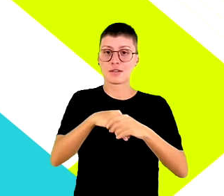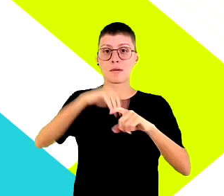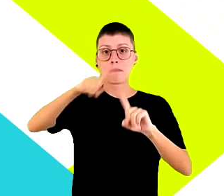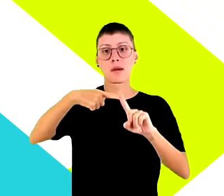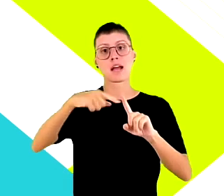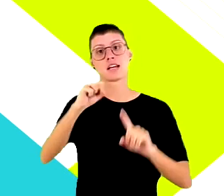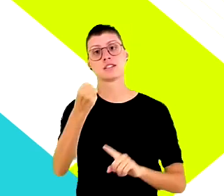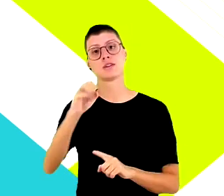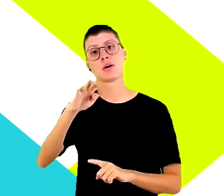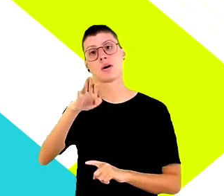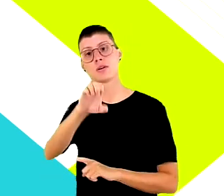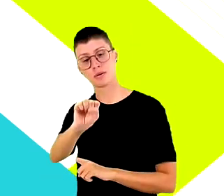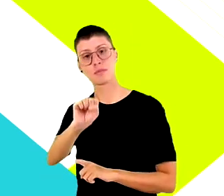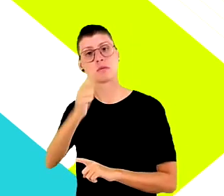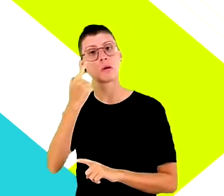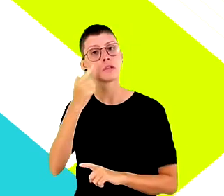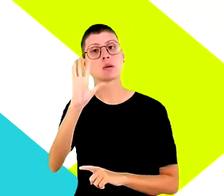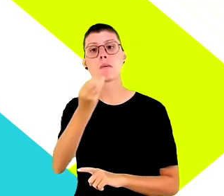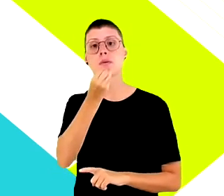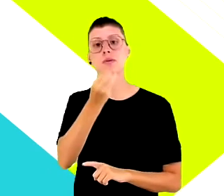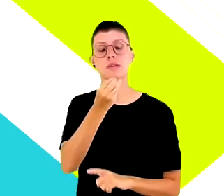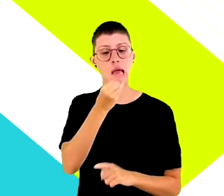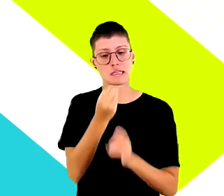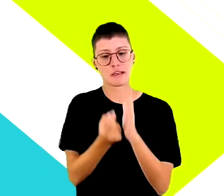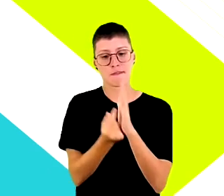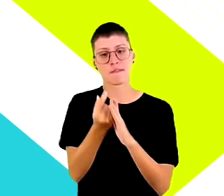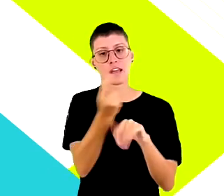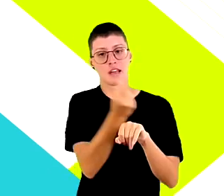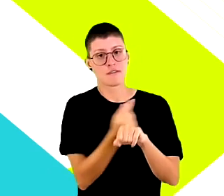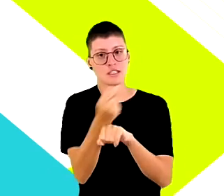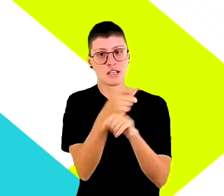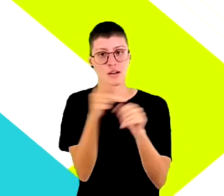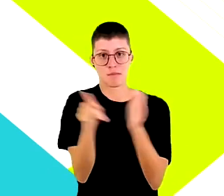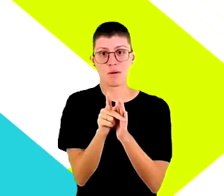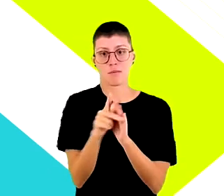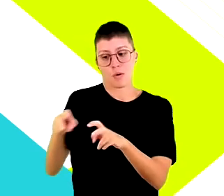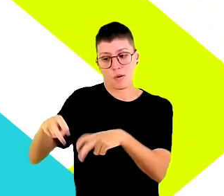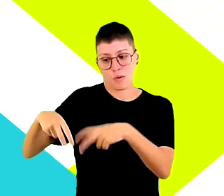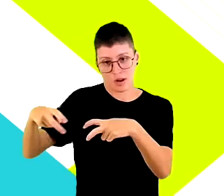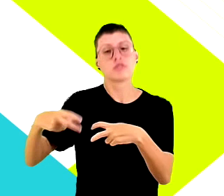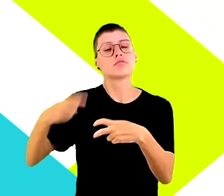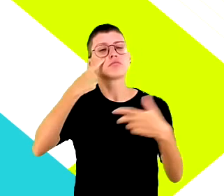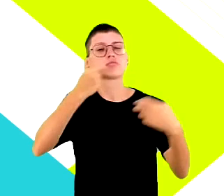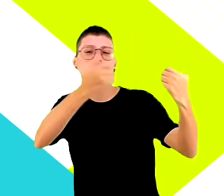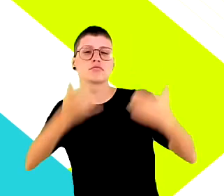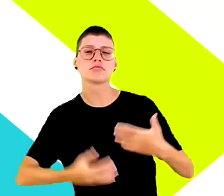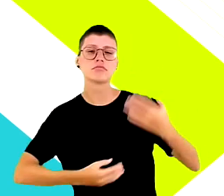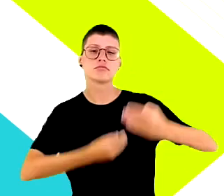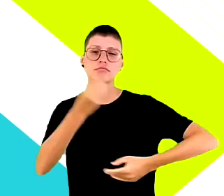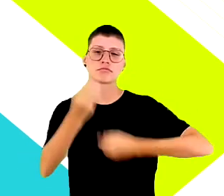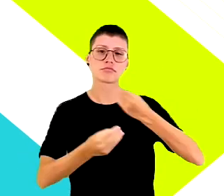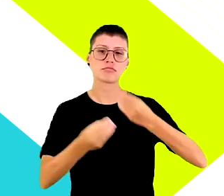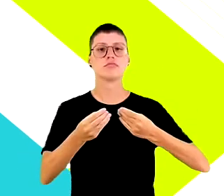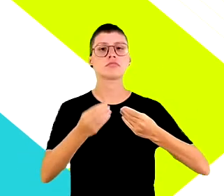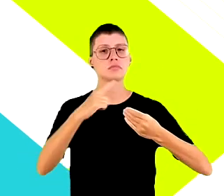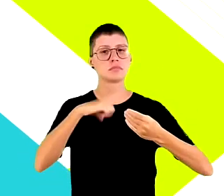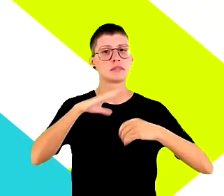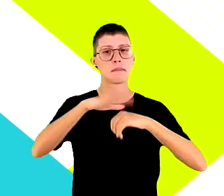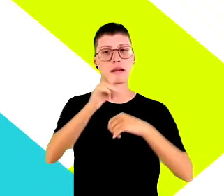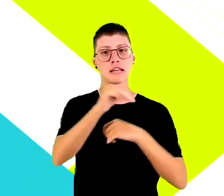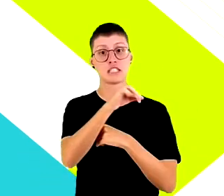de oportunidade aí de financiamento para o produtor rural. Tá? Falando um pouco da empresa, temos mais de 100